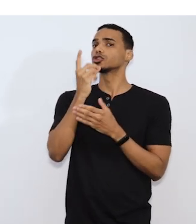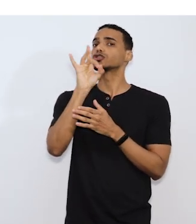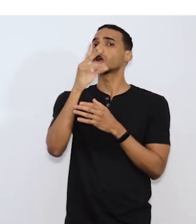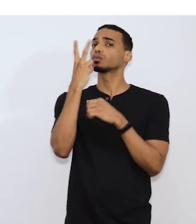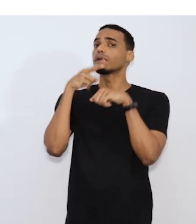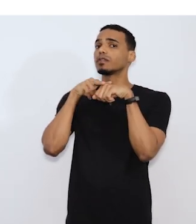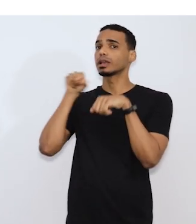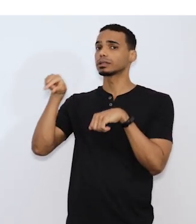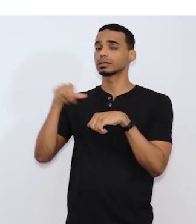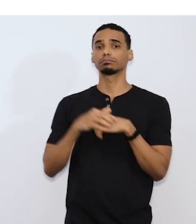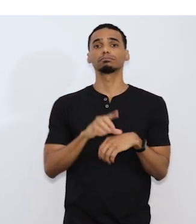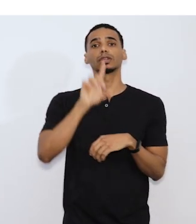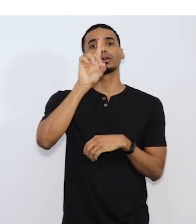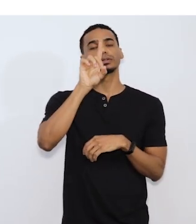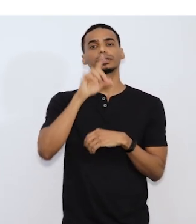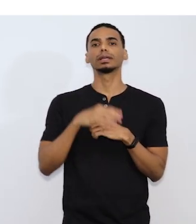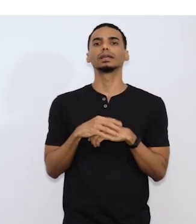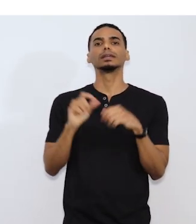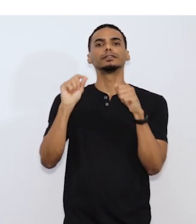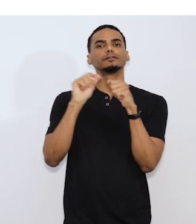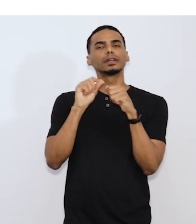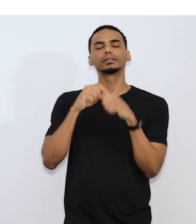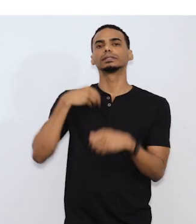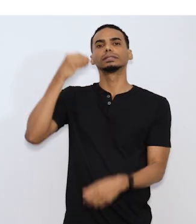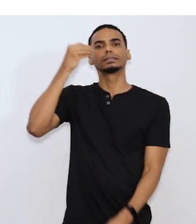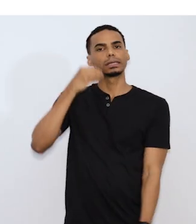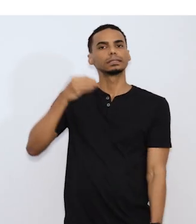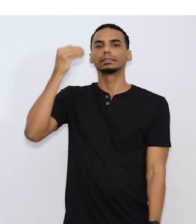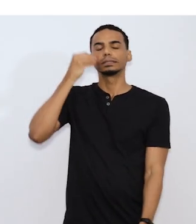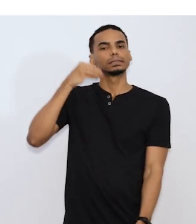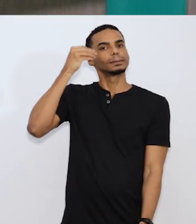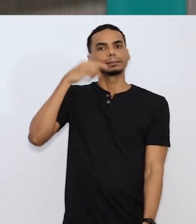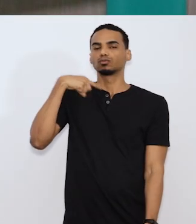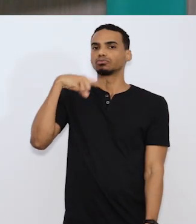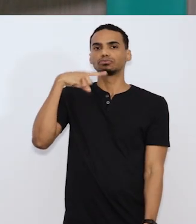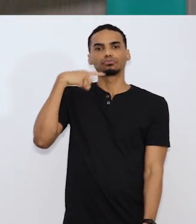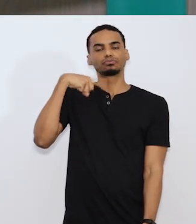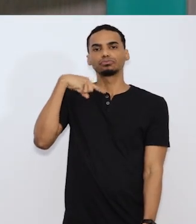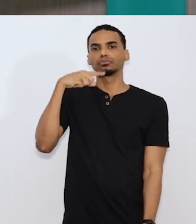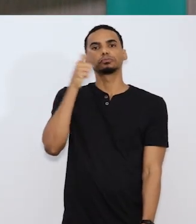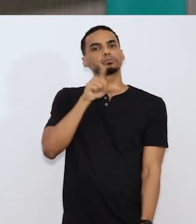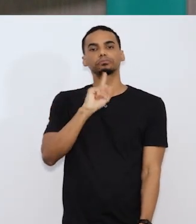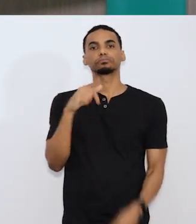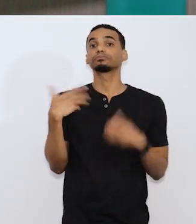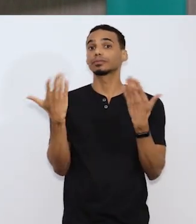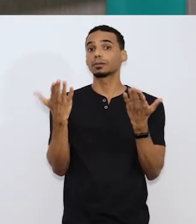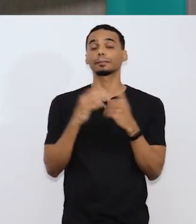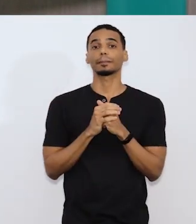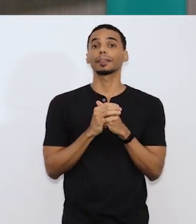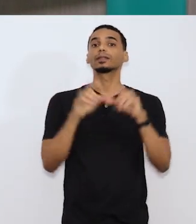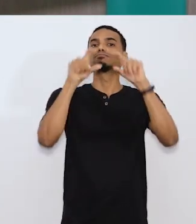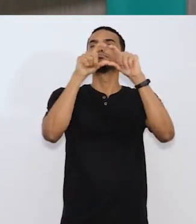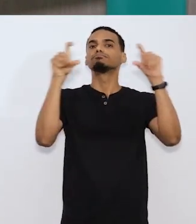no Dentinho. Ou D, fez diversas tentativas não sucedidas. O que é que esse período,